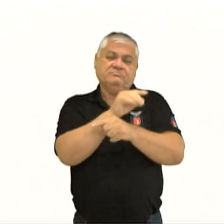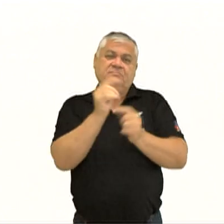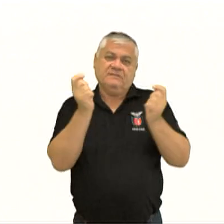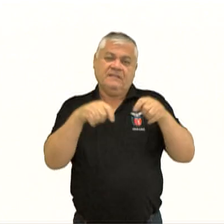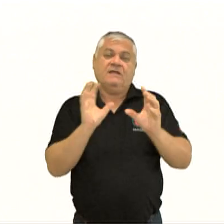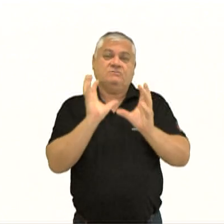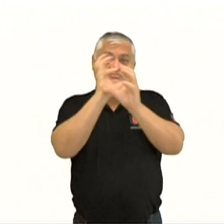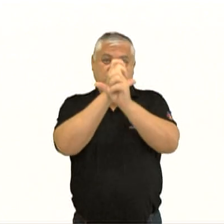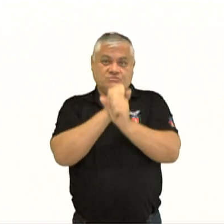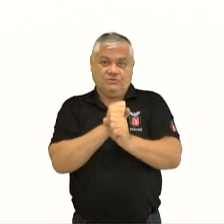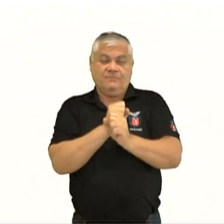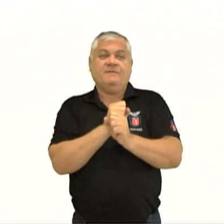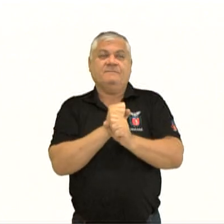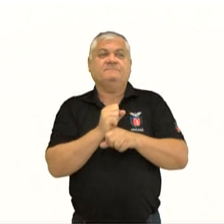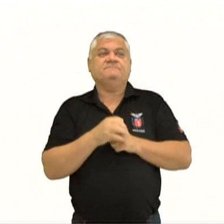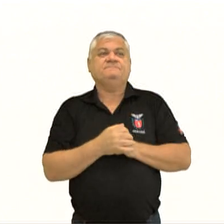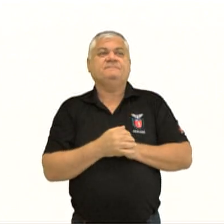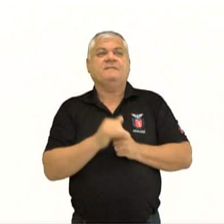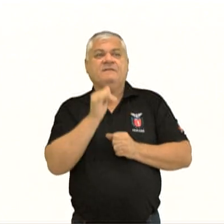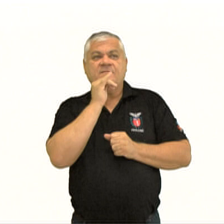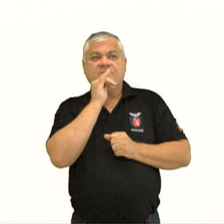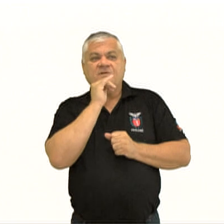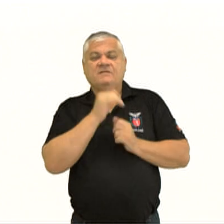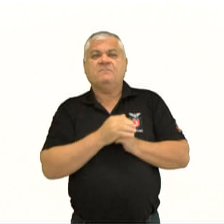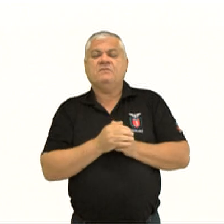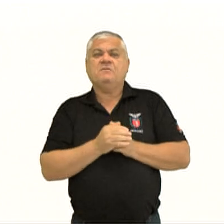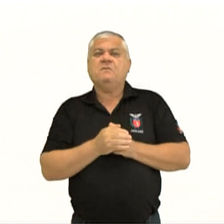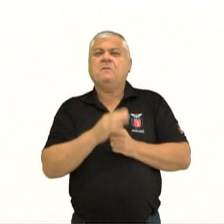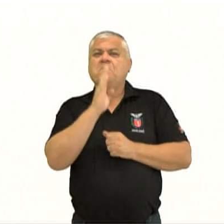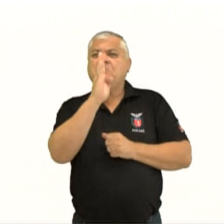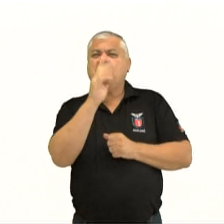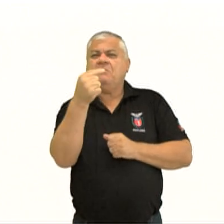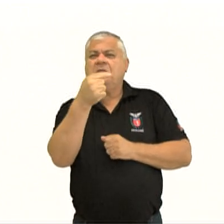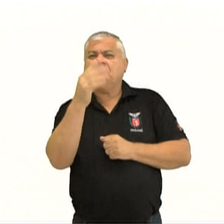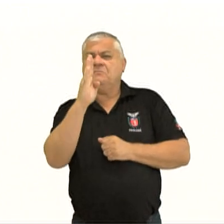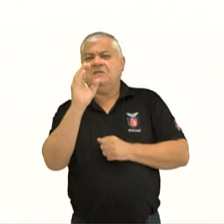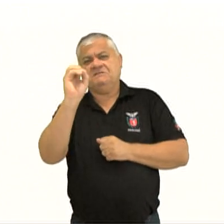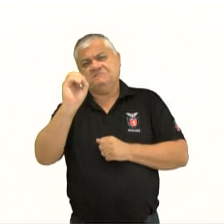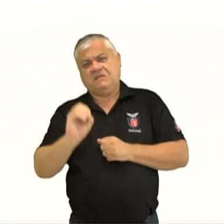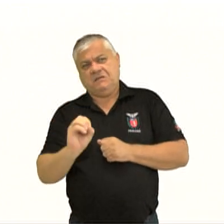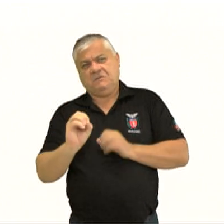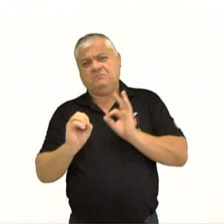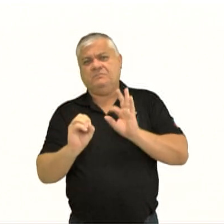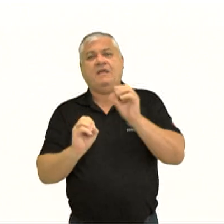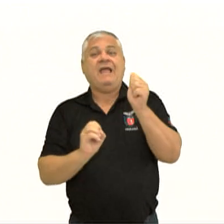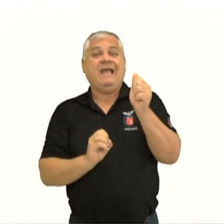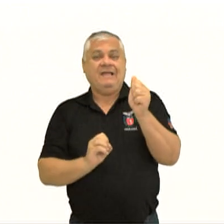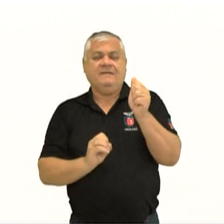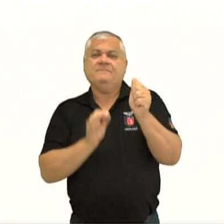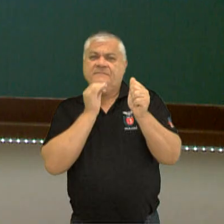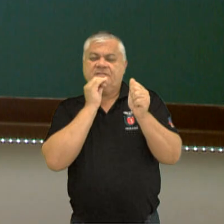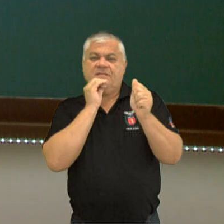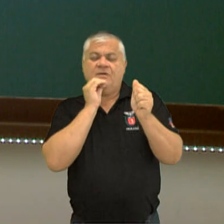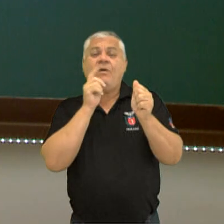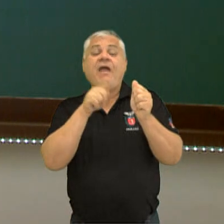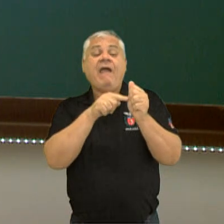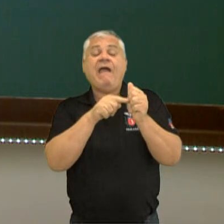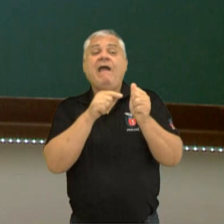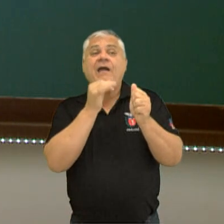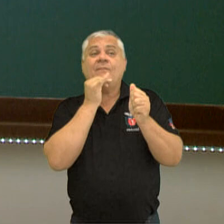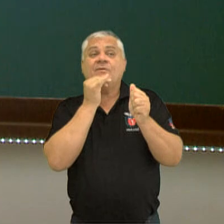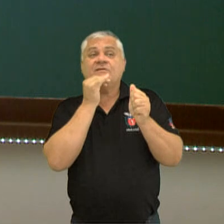da soma nessa resolução. Então, B menos B dá zero, eu fico somente com o A. Consigo calcular o valor de